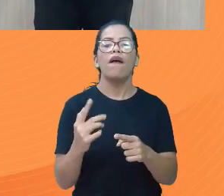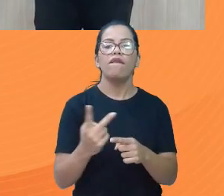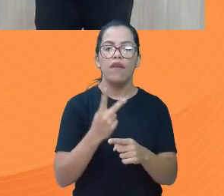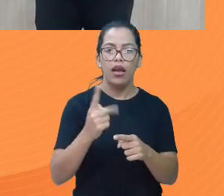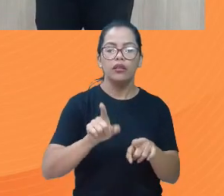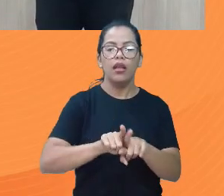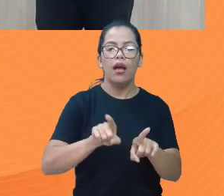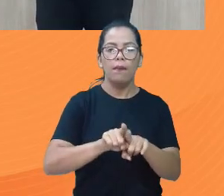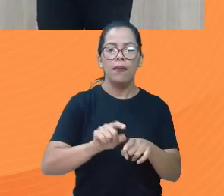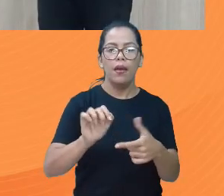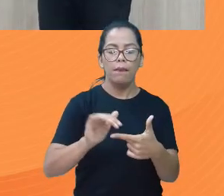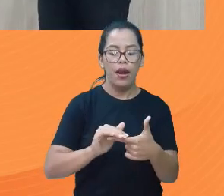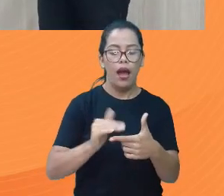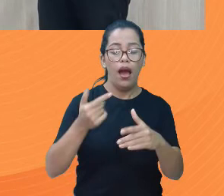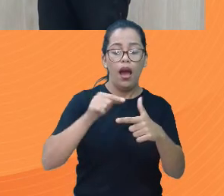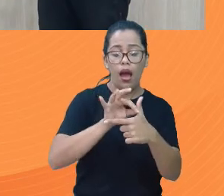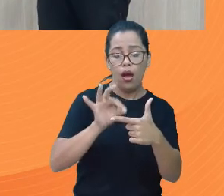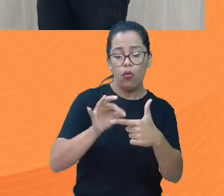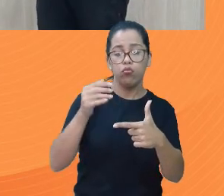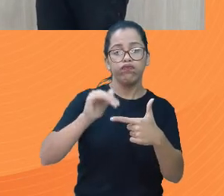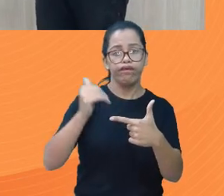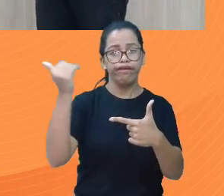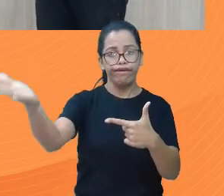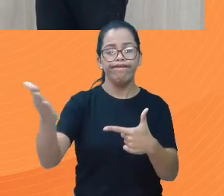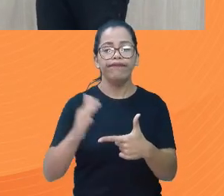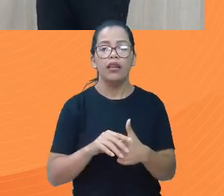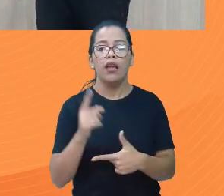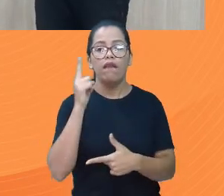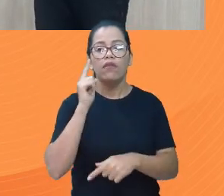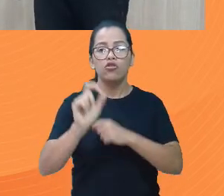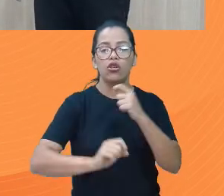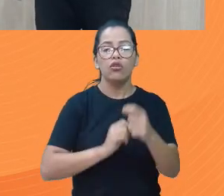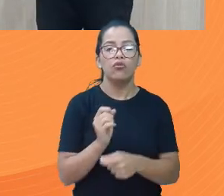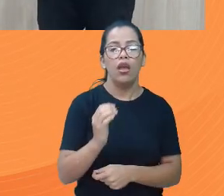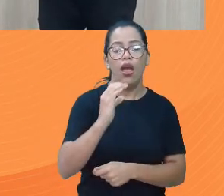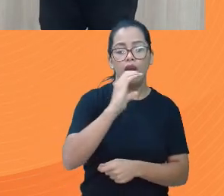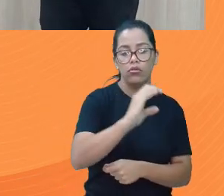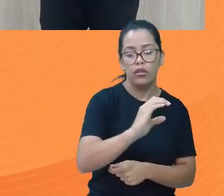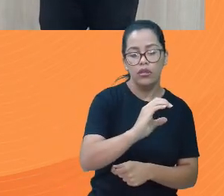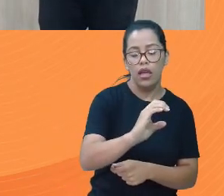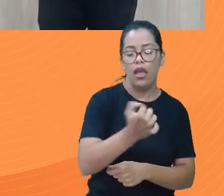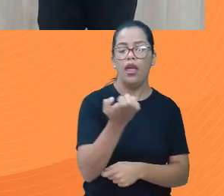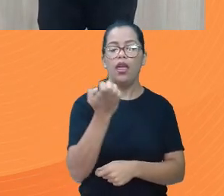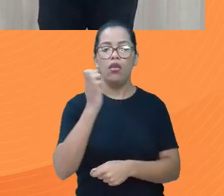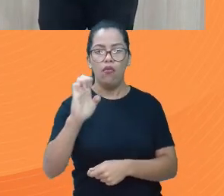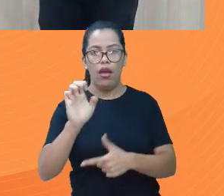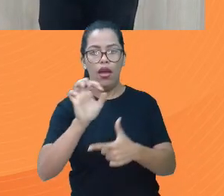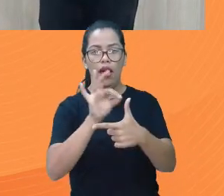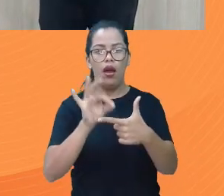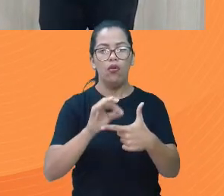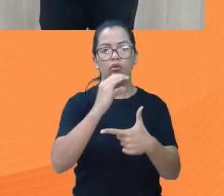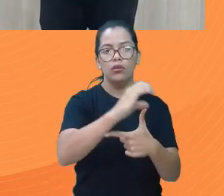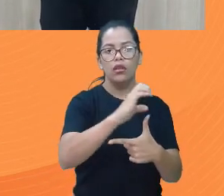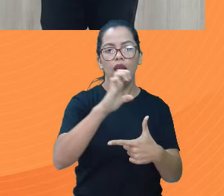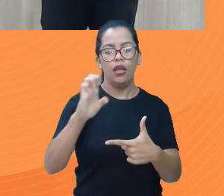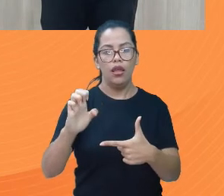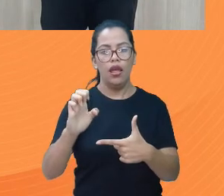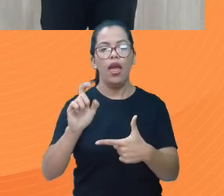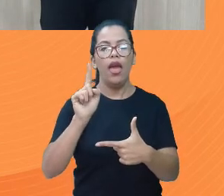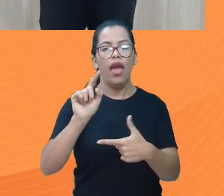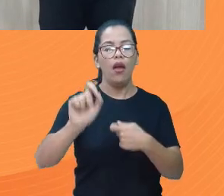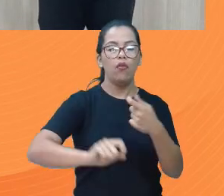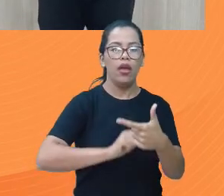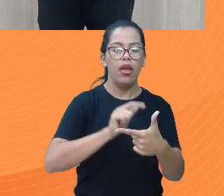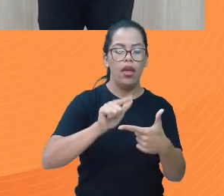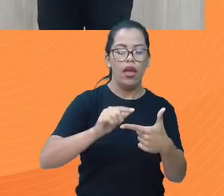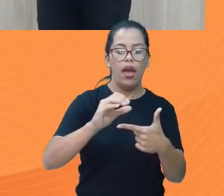ângulos externos, tá? Pode notar que o ângulo C e o ângulo E, eles são ângulos alternos internos.